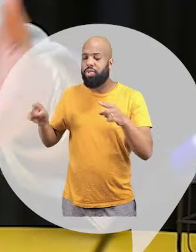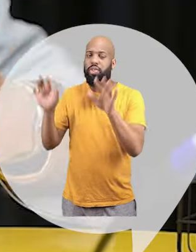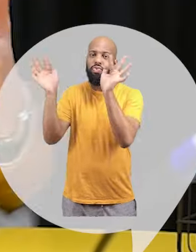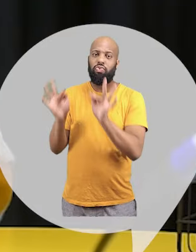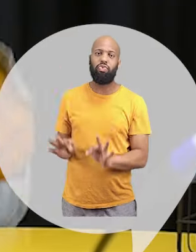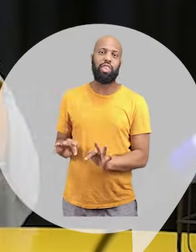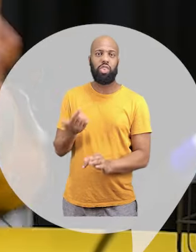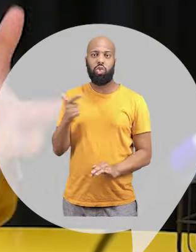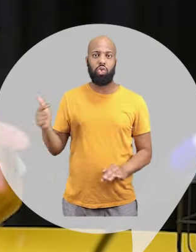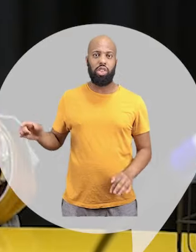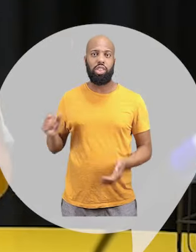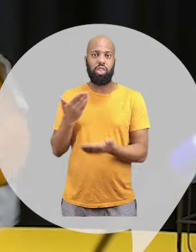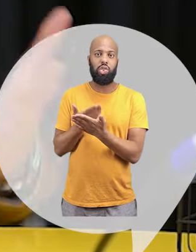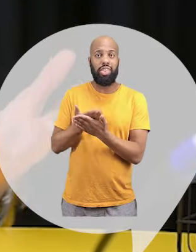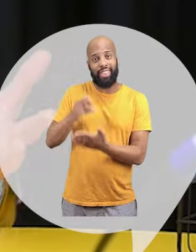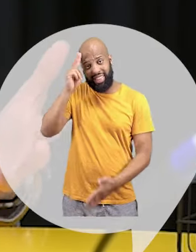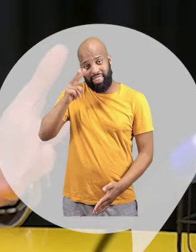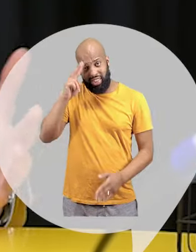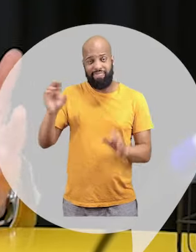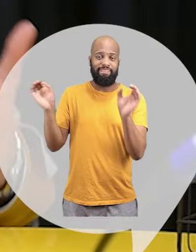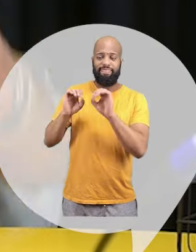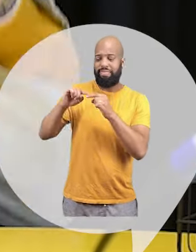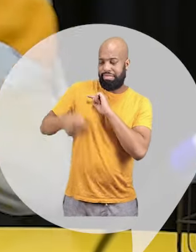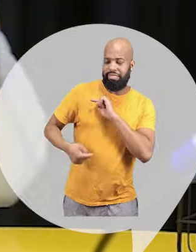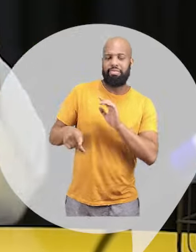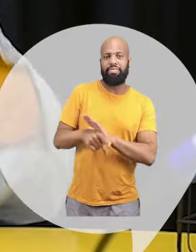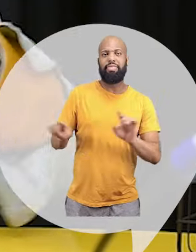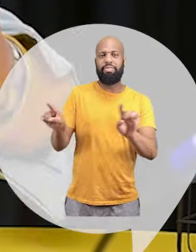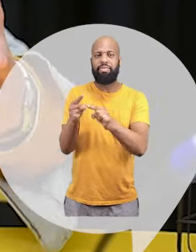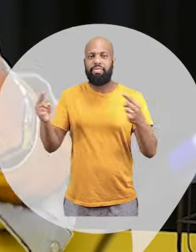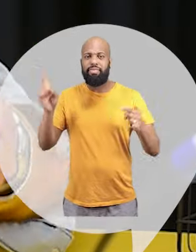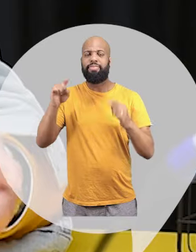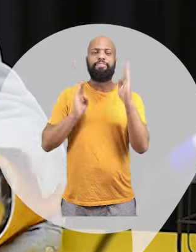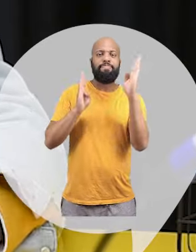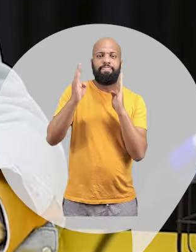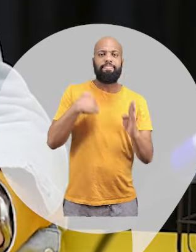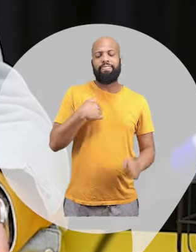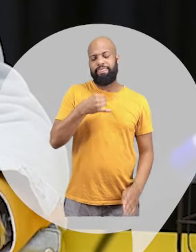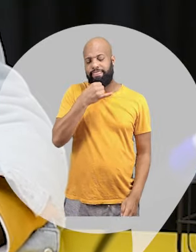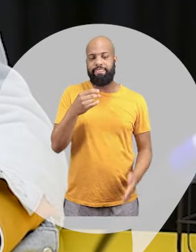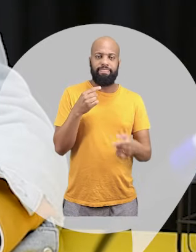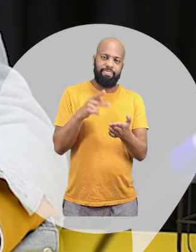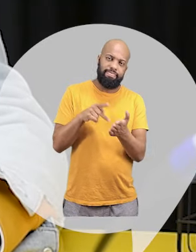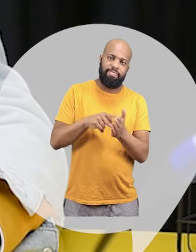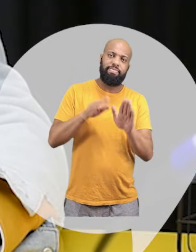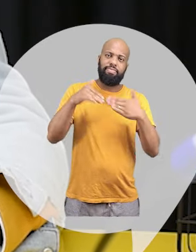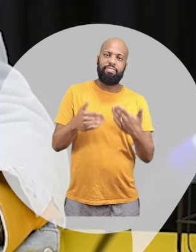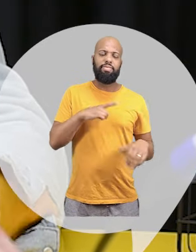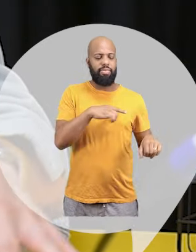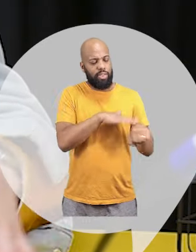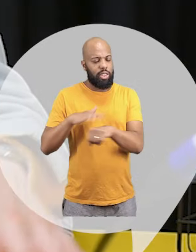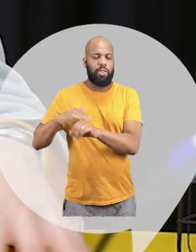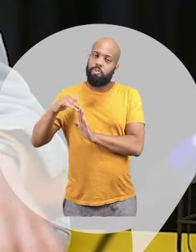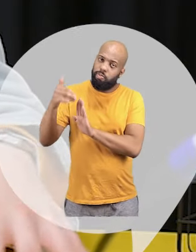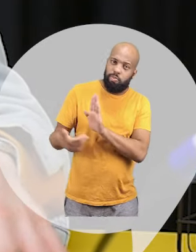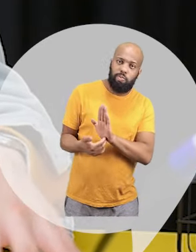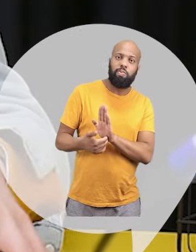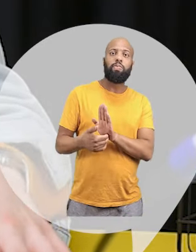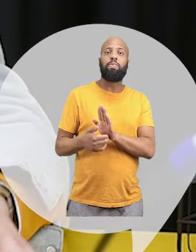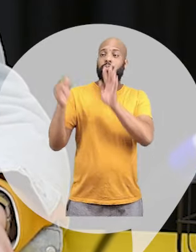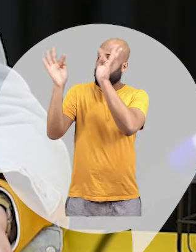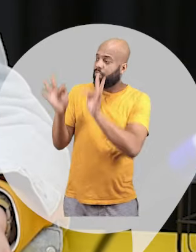da música estava fazendo história sabe não tem nada a ver e era época que eu realmente estava mais triste então tá todos